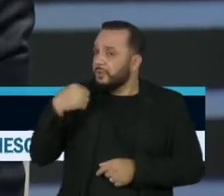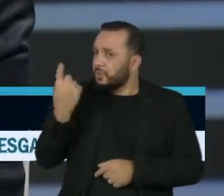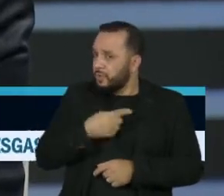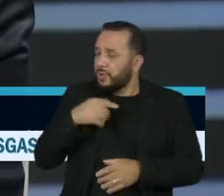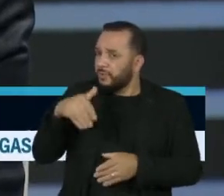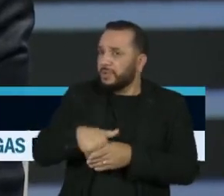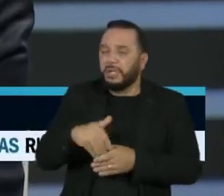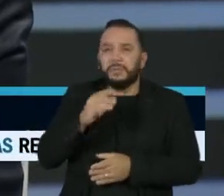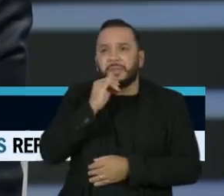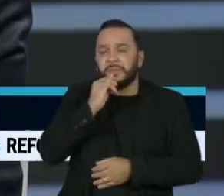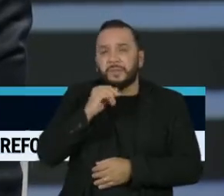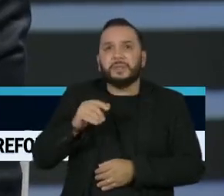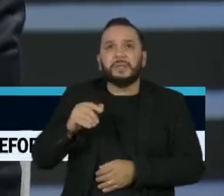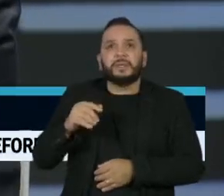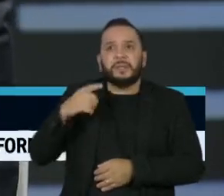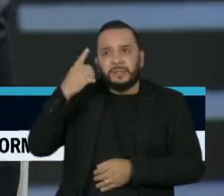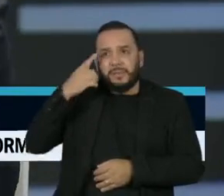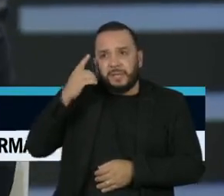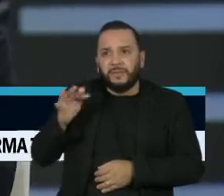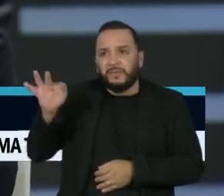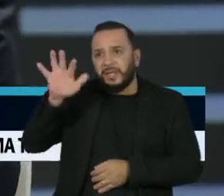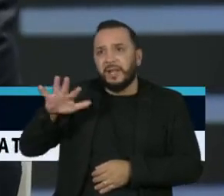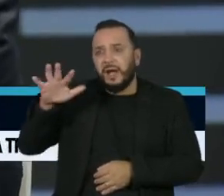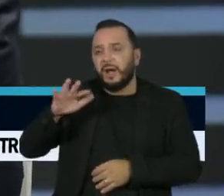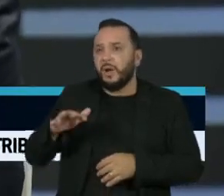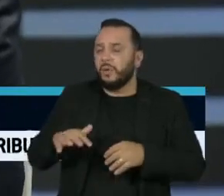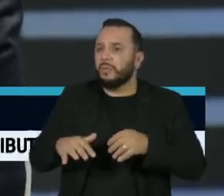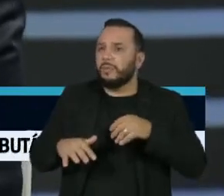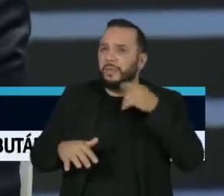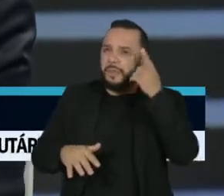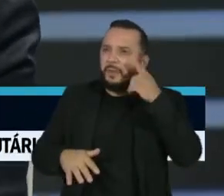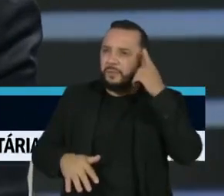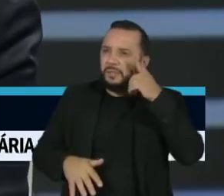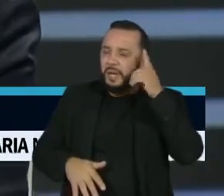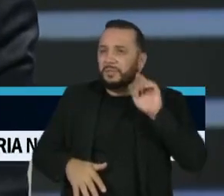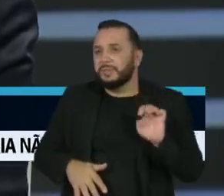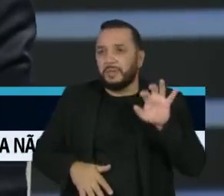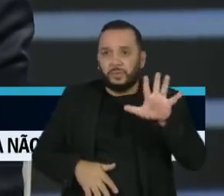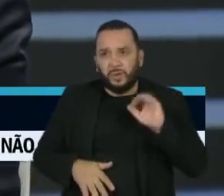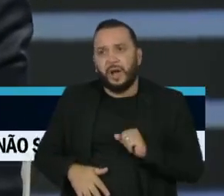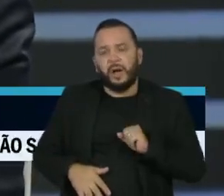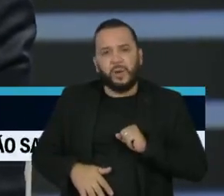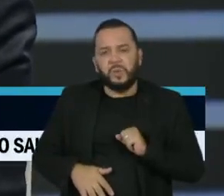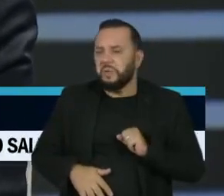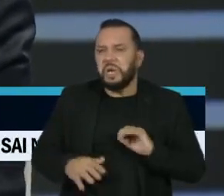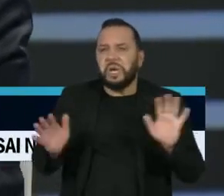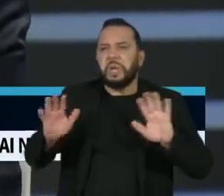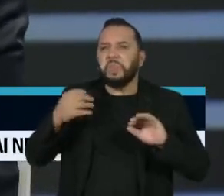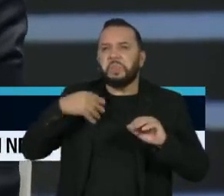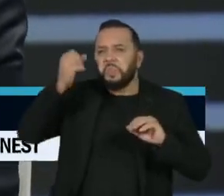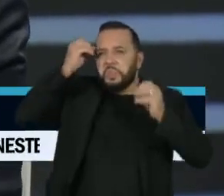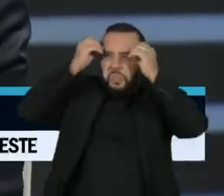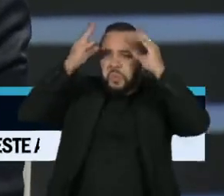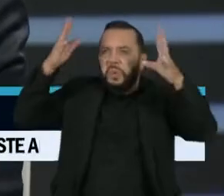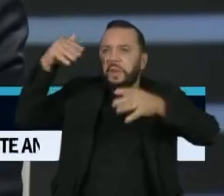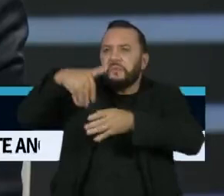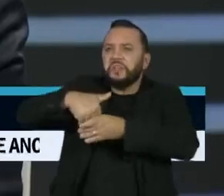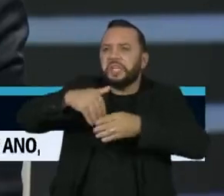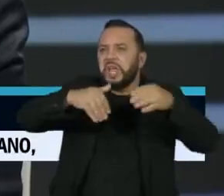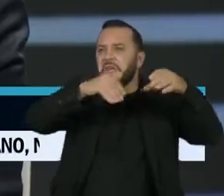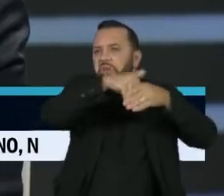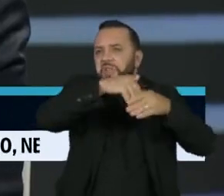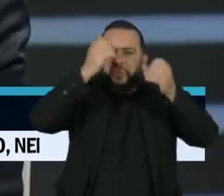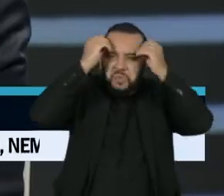deputado federal ou estadual, a pessoa não se lembra. Ah, não lembro, não tem importância. Sabe do presidente, do governador, do prefeito. Então, começar pela